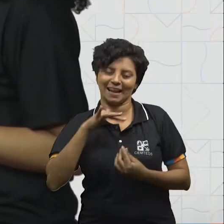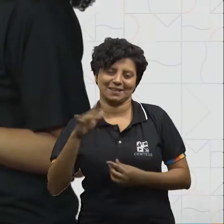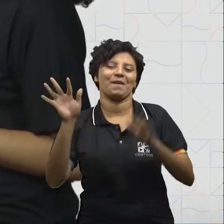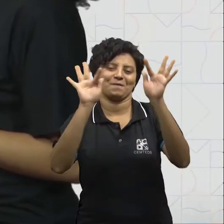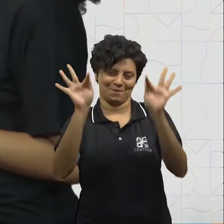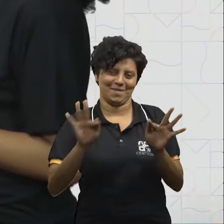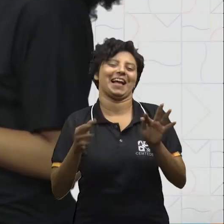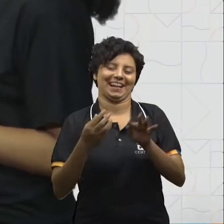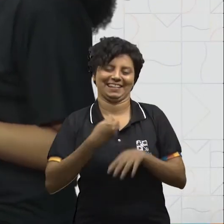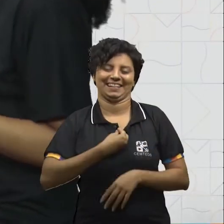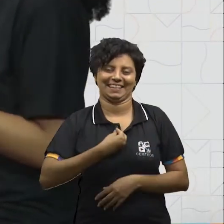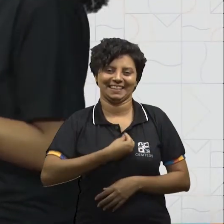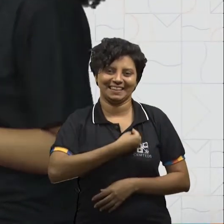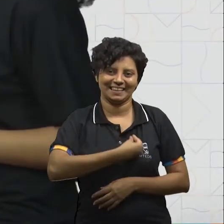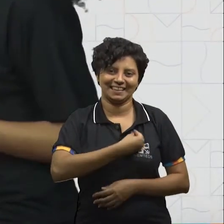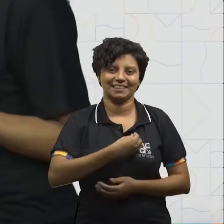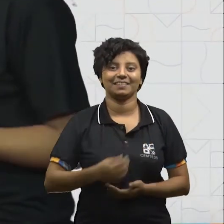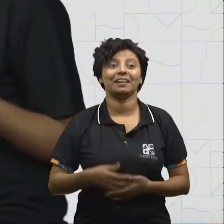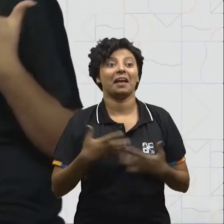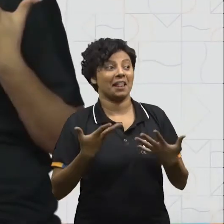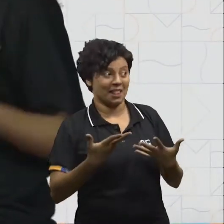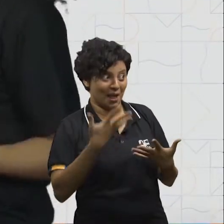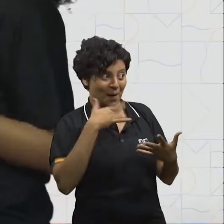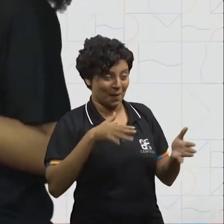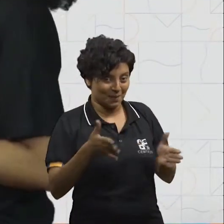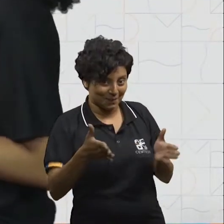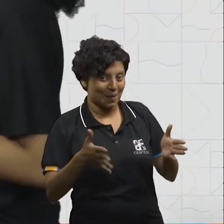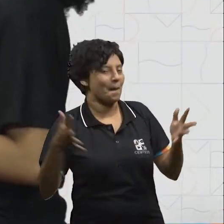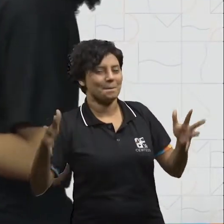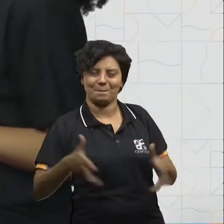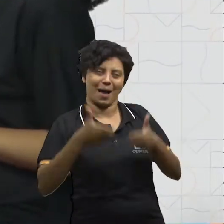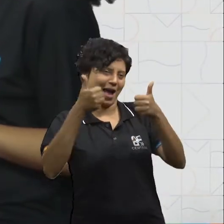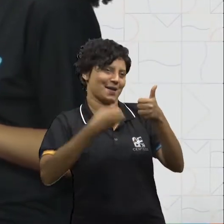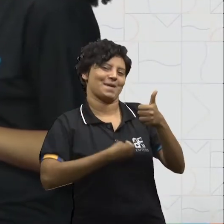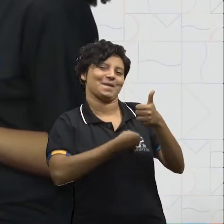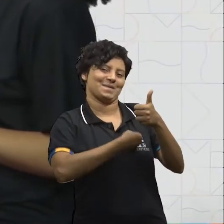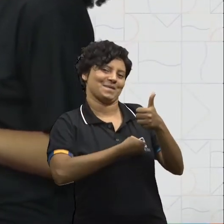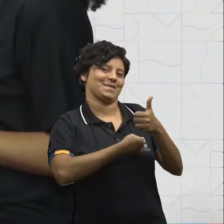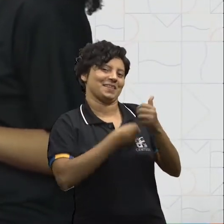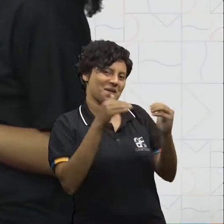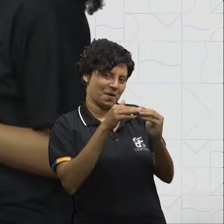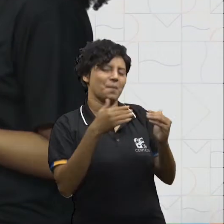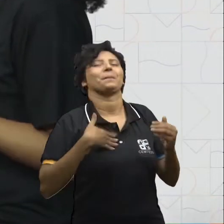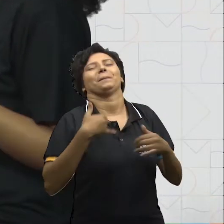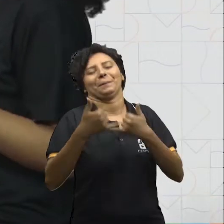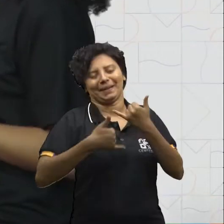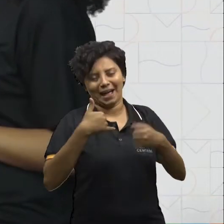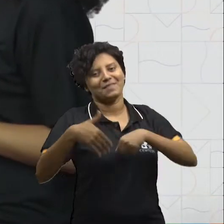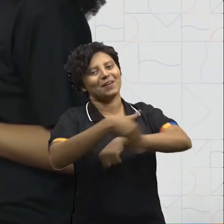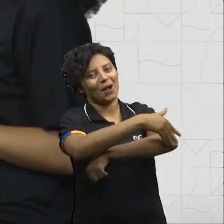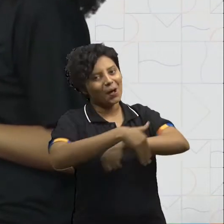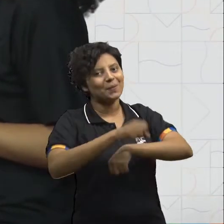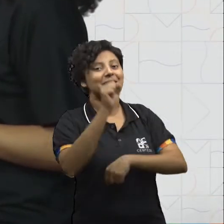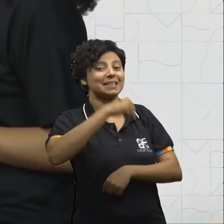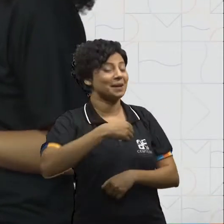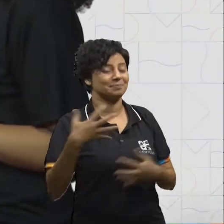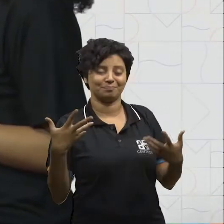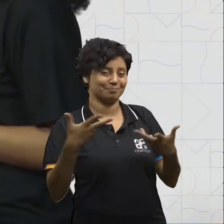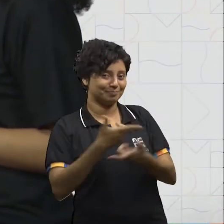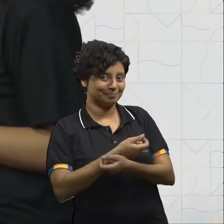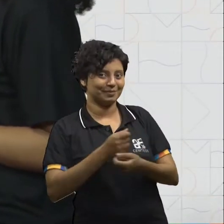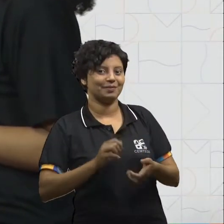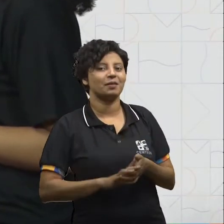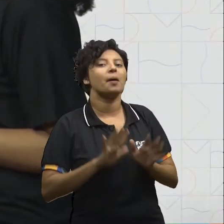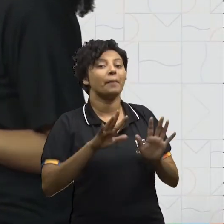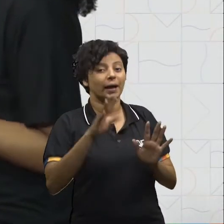fui uma criança feliz. Afinal, a infância é a melhor fase da vida, né, professora? Eu também brincava muito na rua, era muito